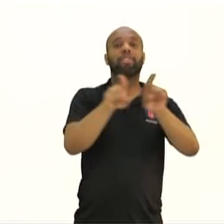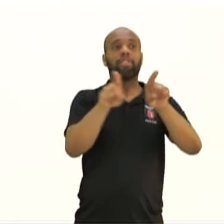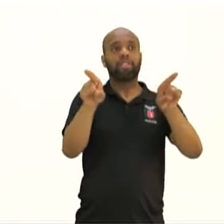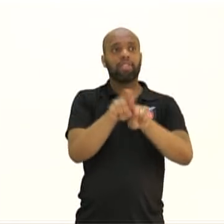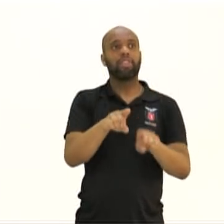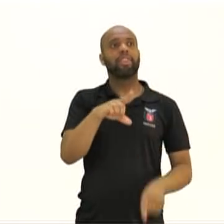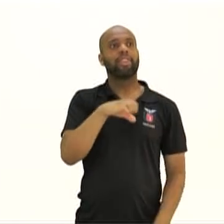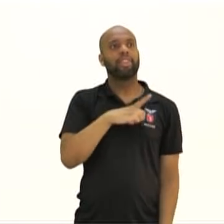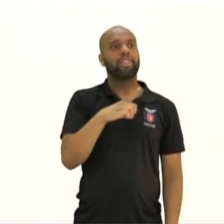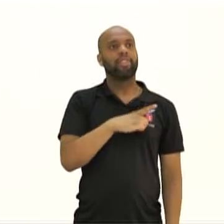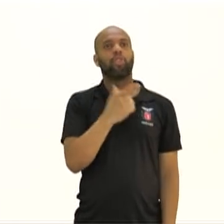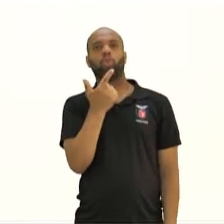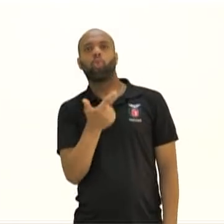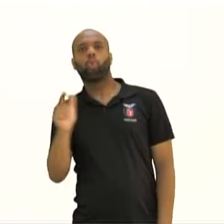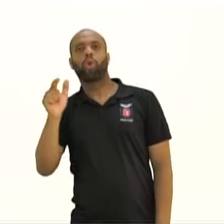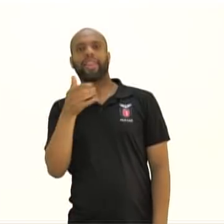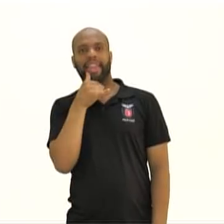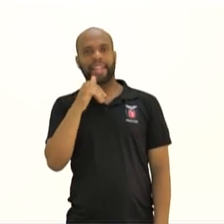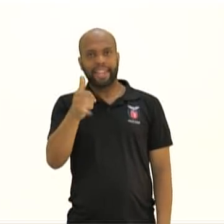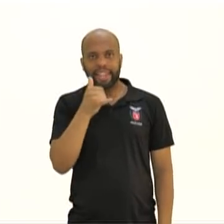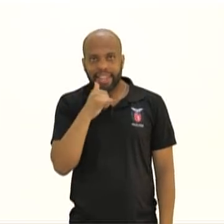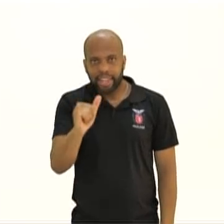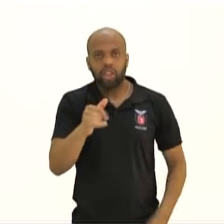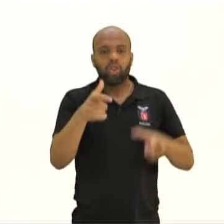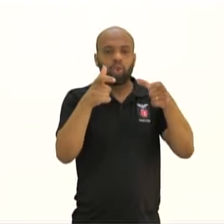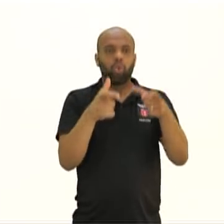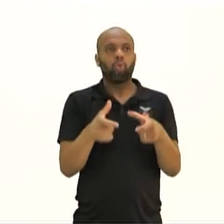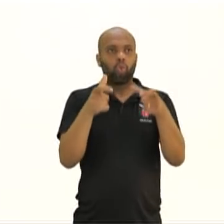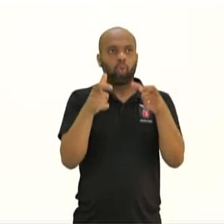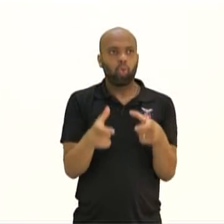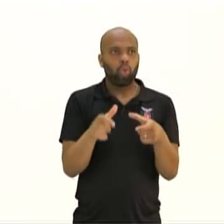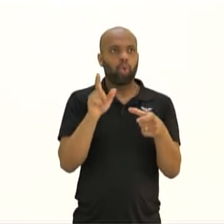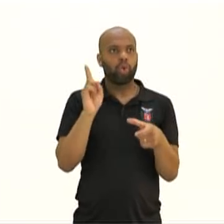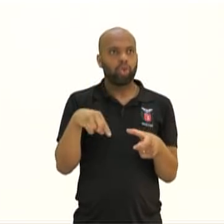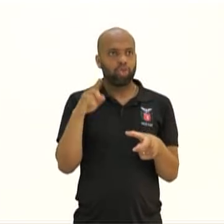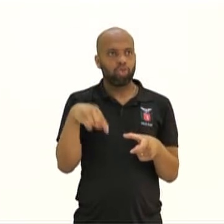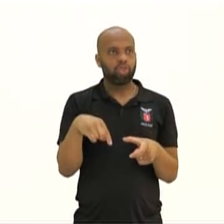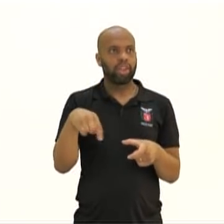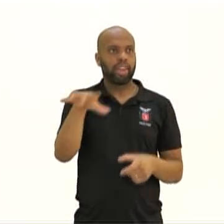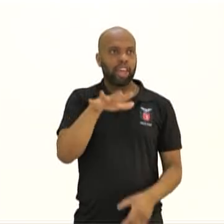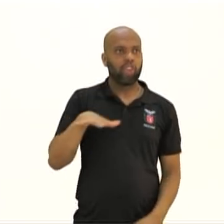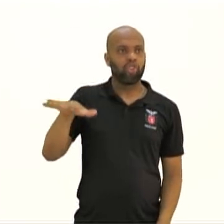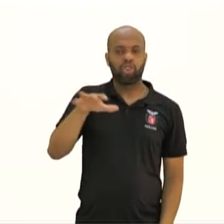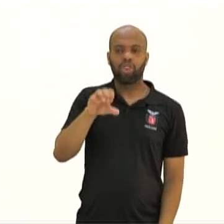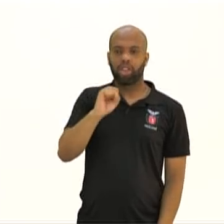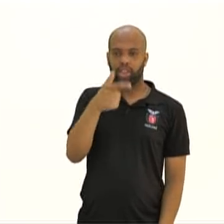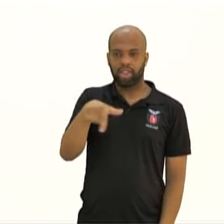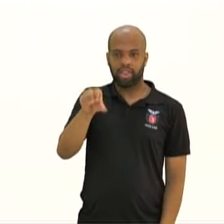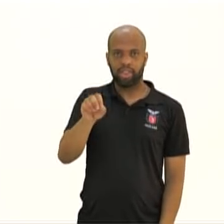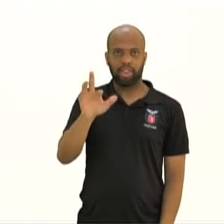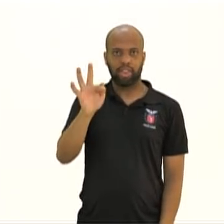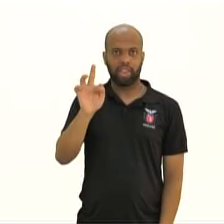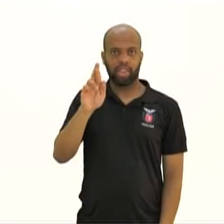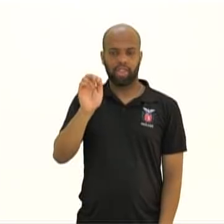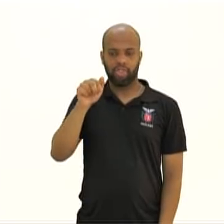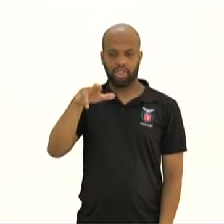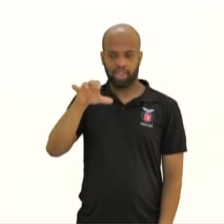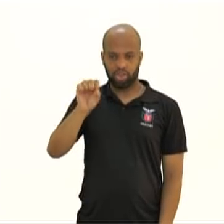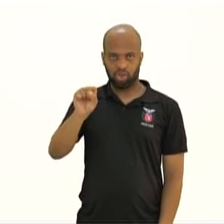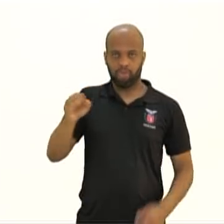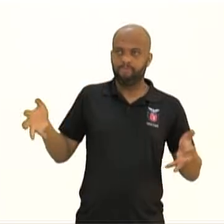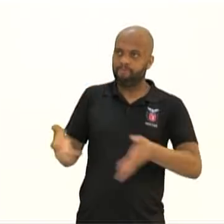também uma companhia hidrelétrica na região do São Francisco para também alavancar a região Nordeste.